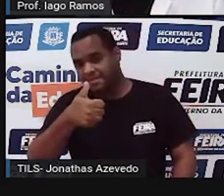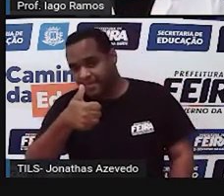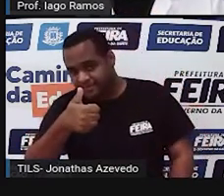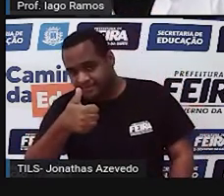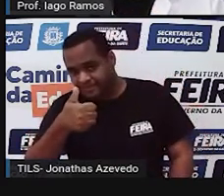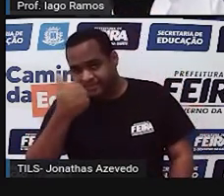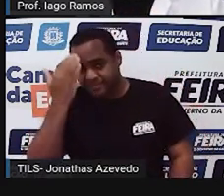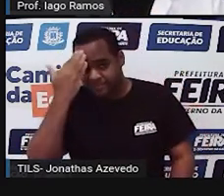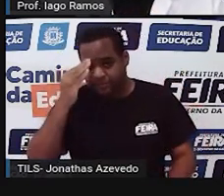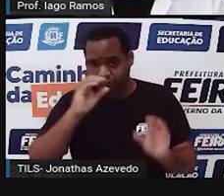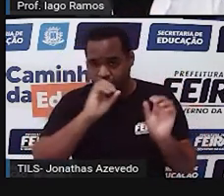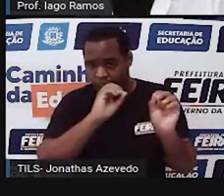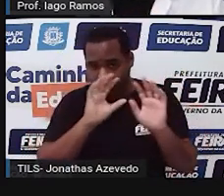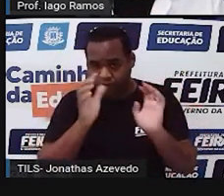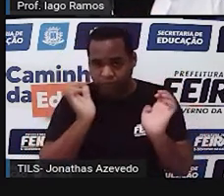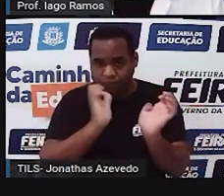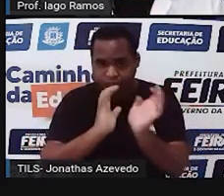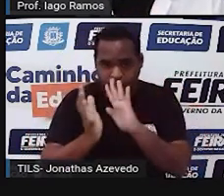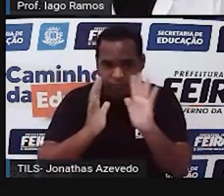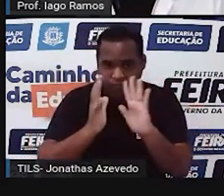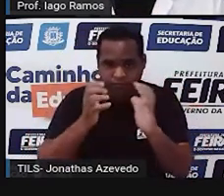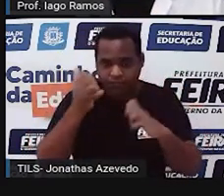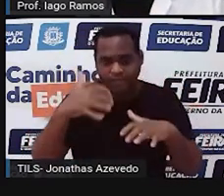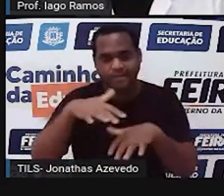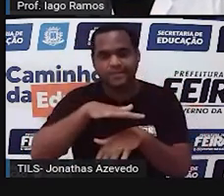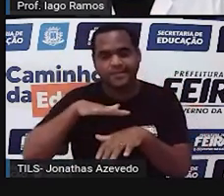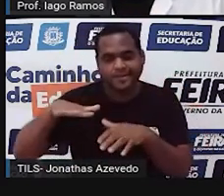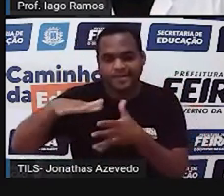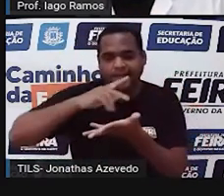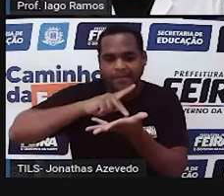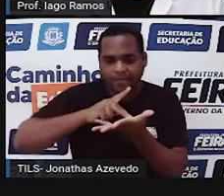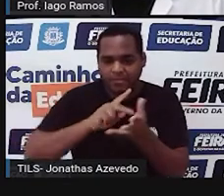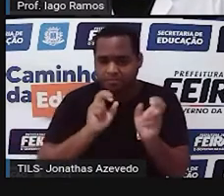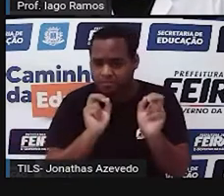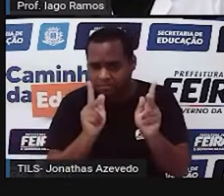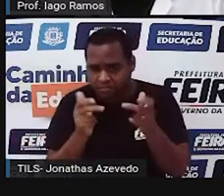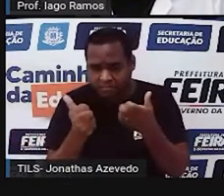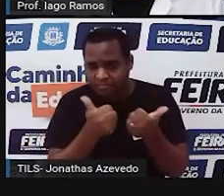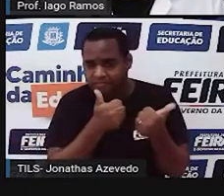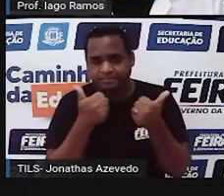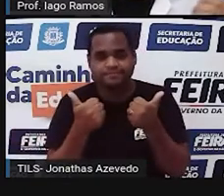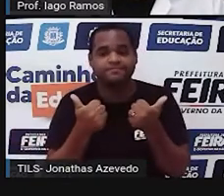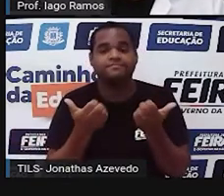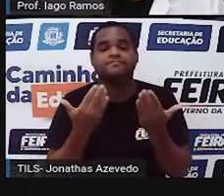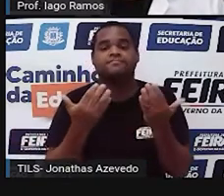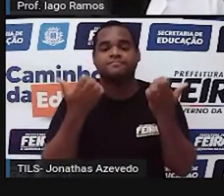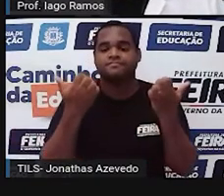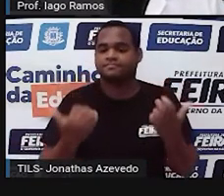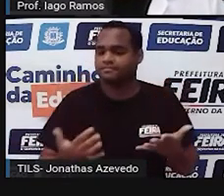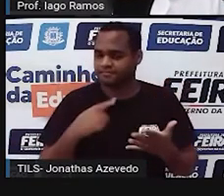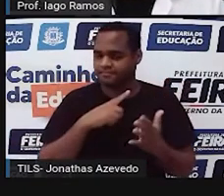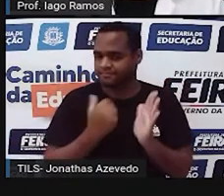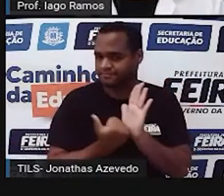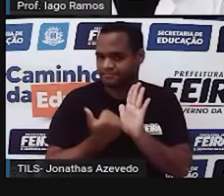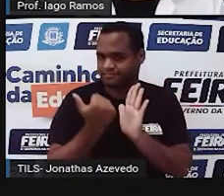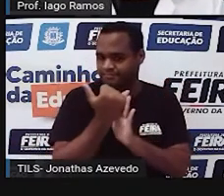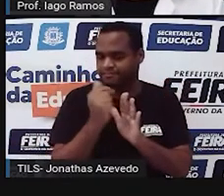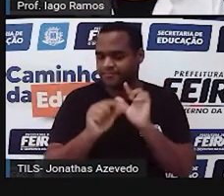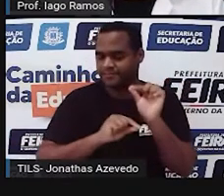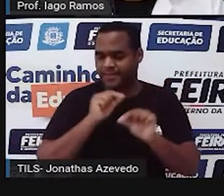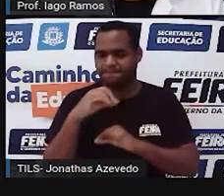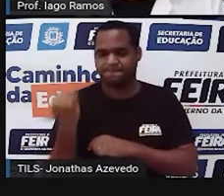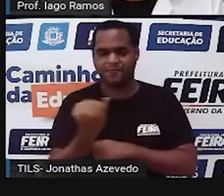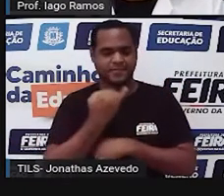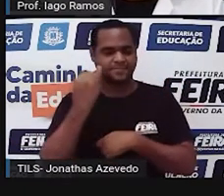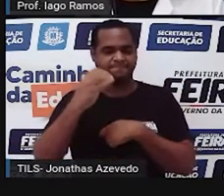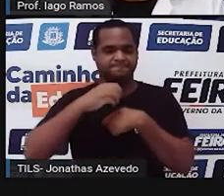sobre esse papo aí da geometria plana até aqui tudo tranquilo então bora vem comigo porque tem mais coisa